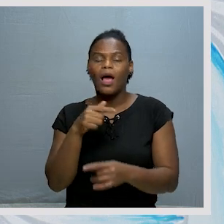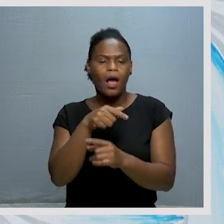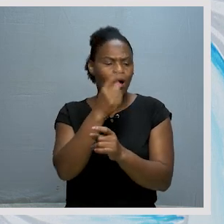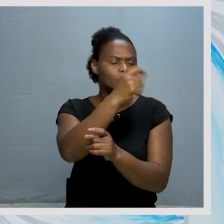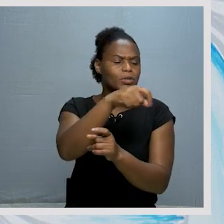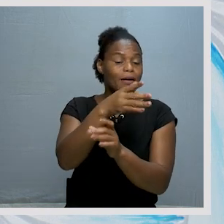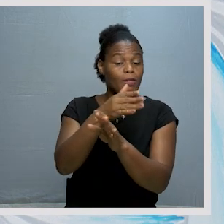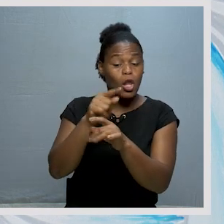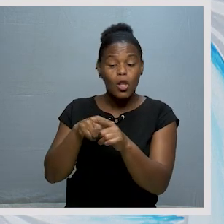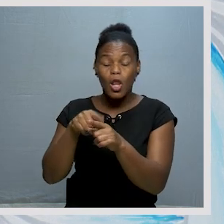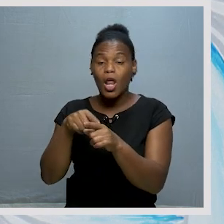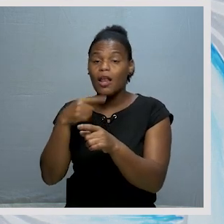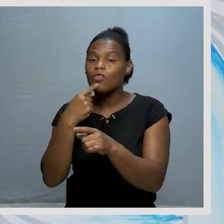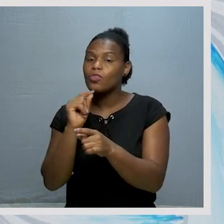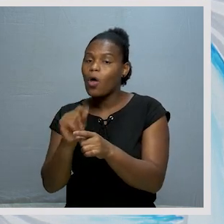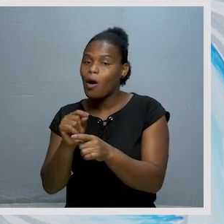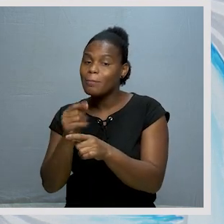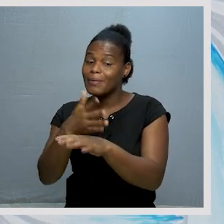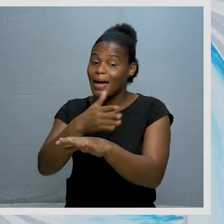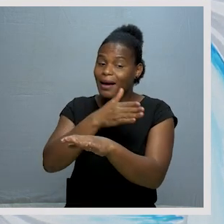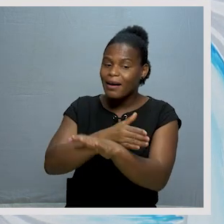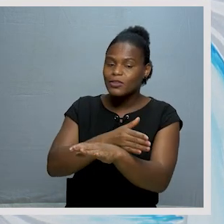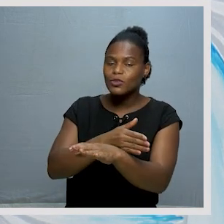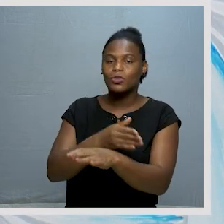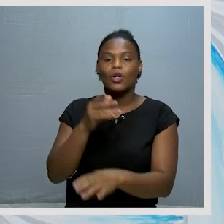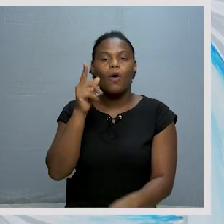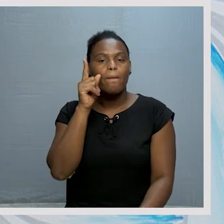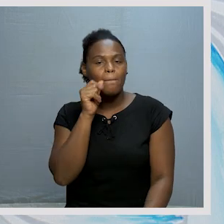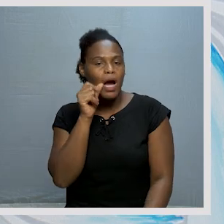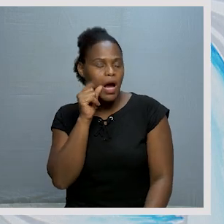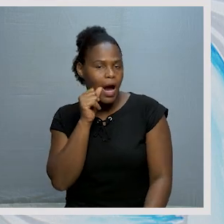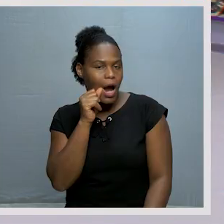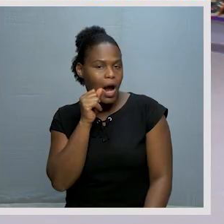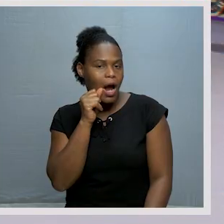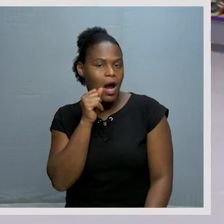nome do gênero masculino.